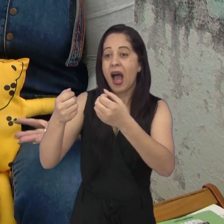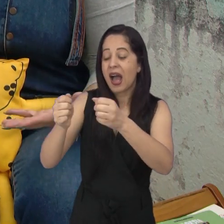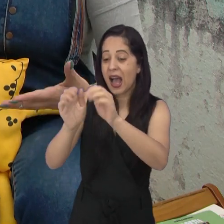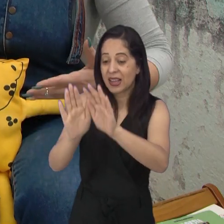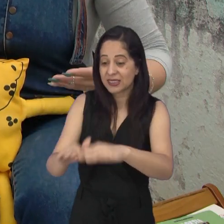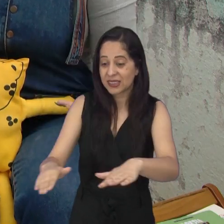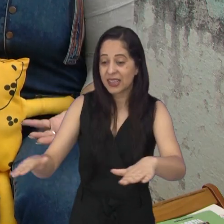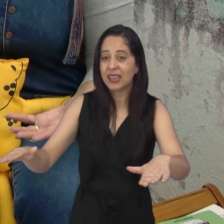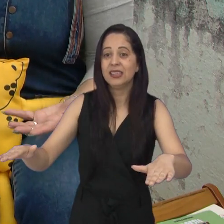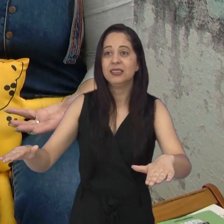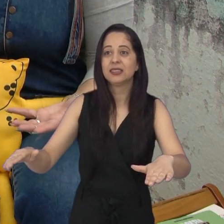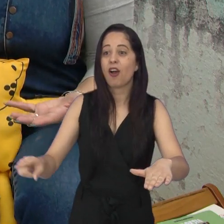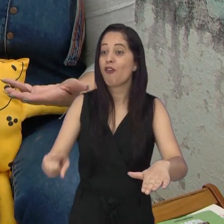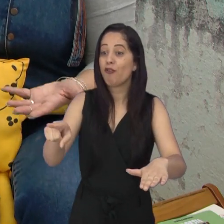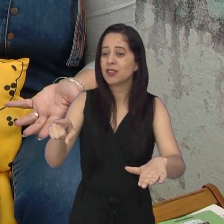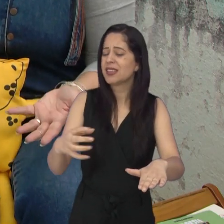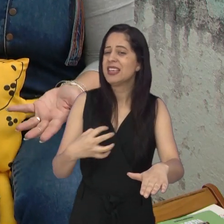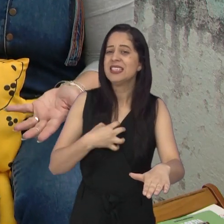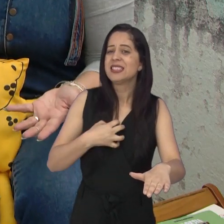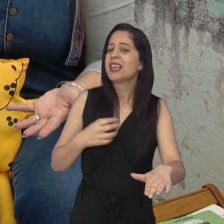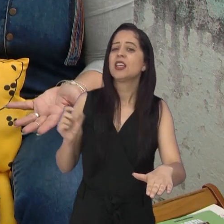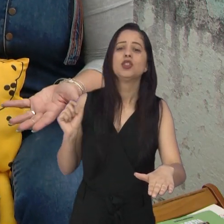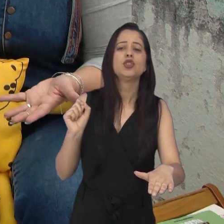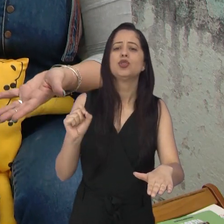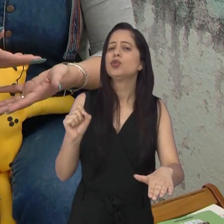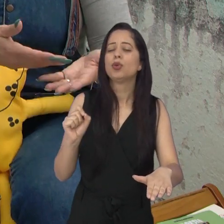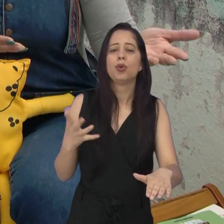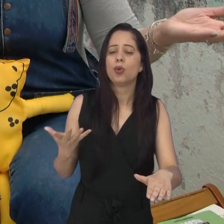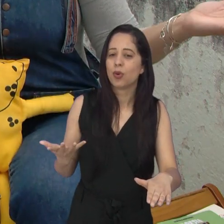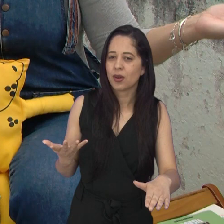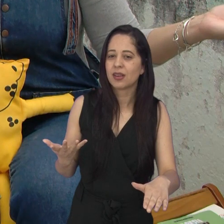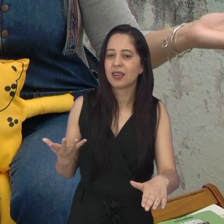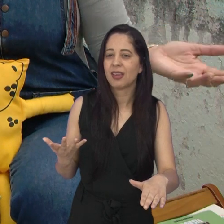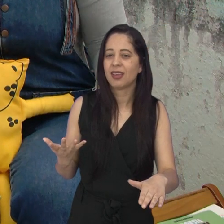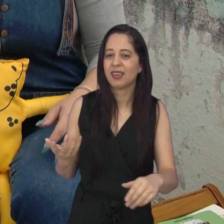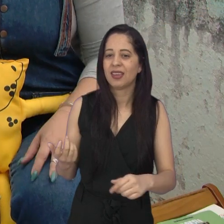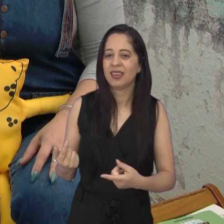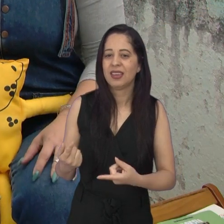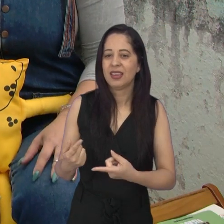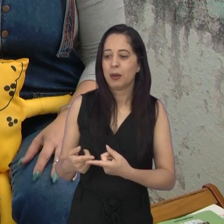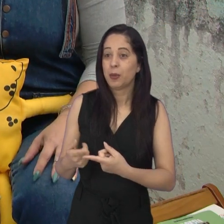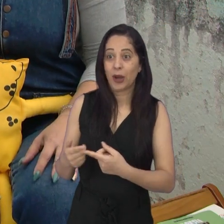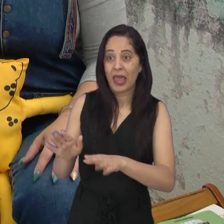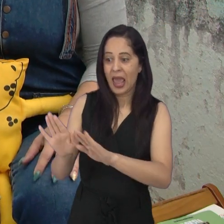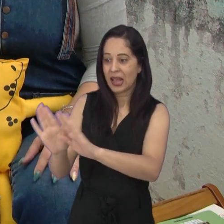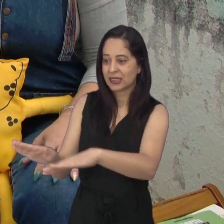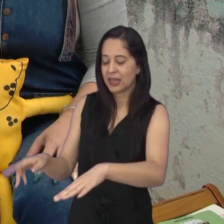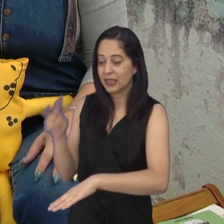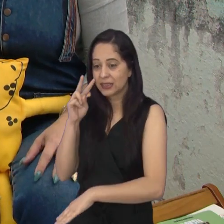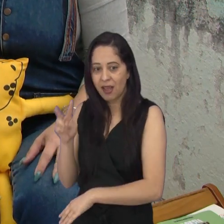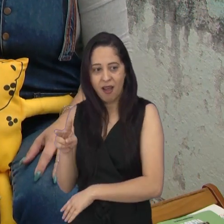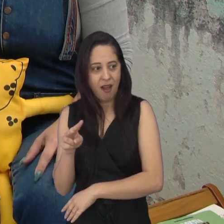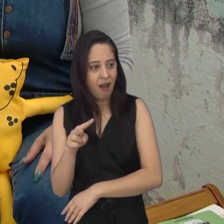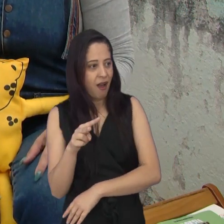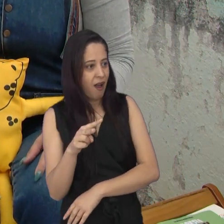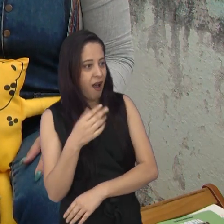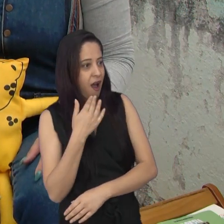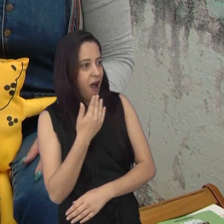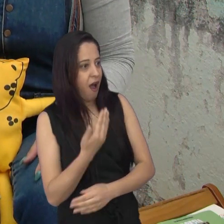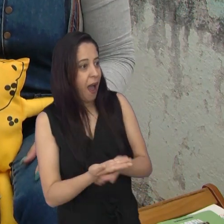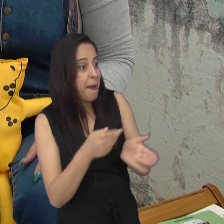história, fazendo o seu trabalho de contador de história, e você se depara com as crianças te olhando,